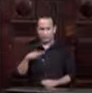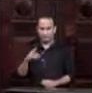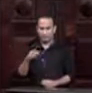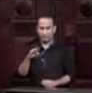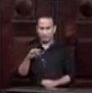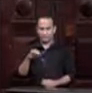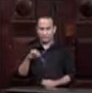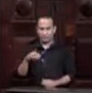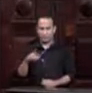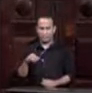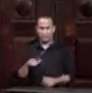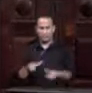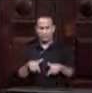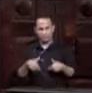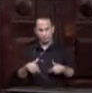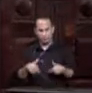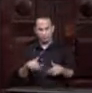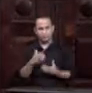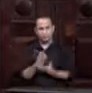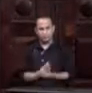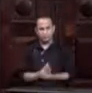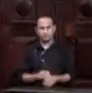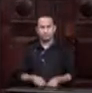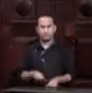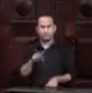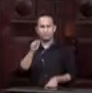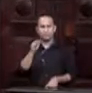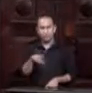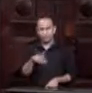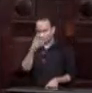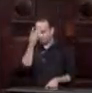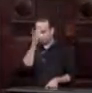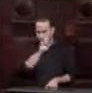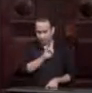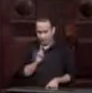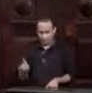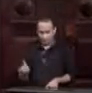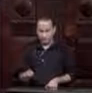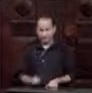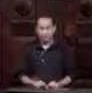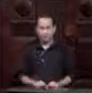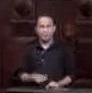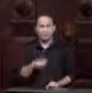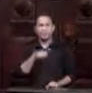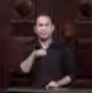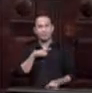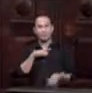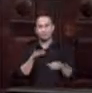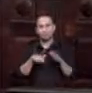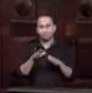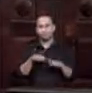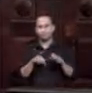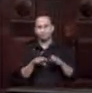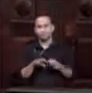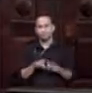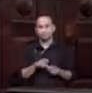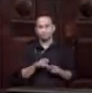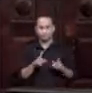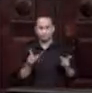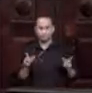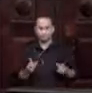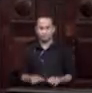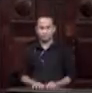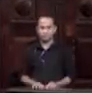pela condução desse processo. Não foi fácil aprovar essa legislação, enfim, temos divergências sobre o conteúdo, mas ela